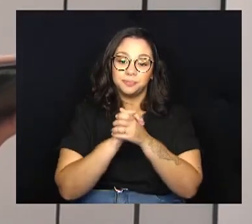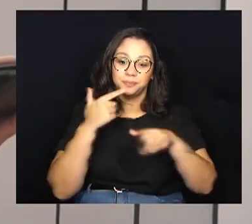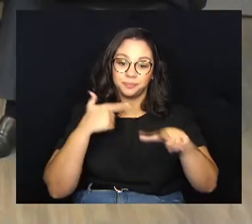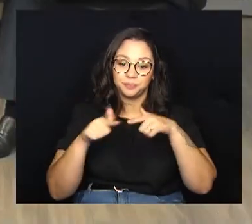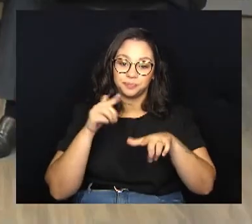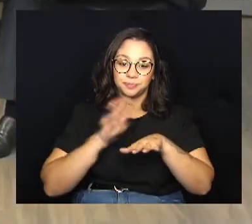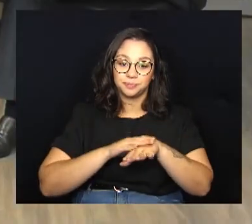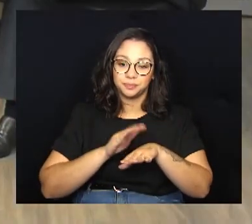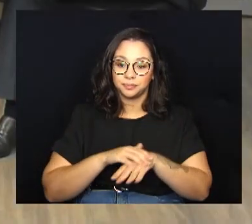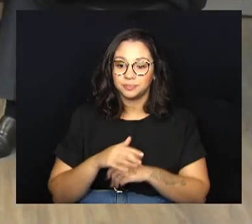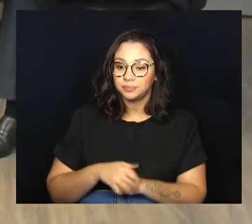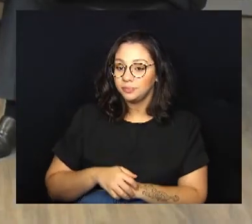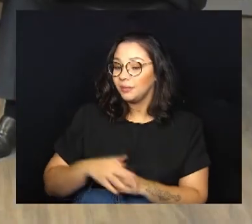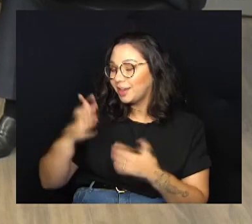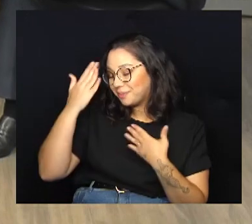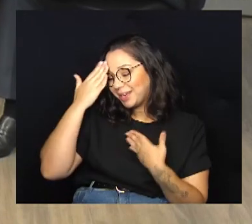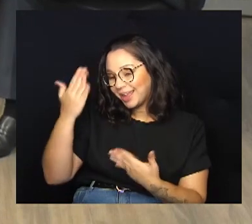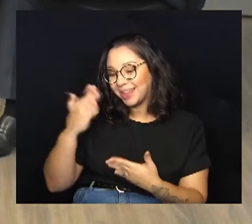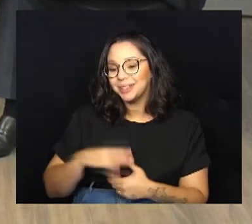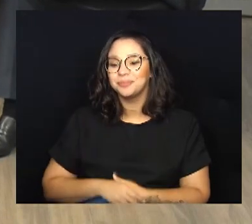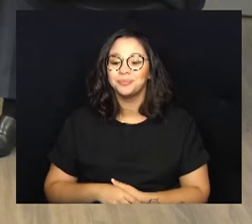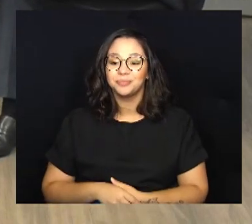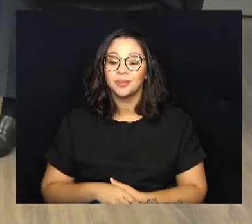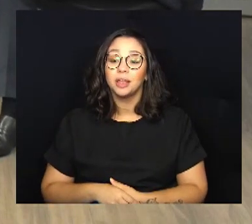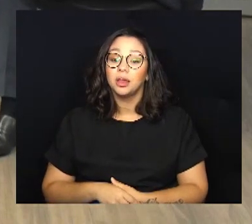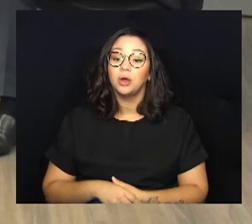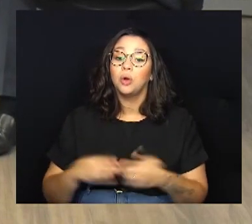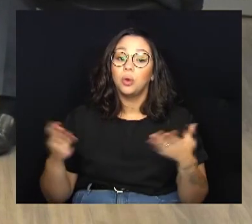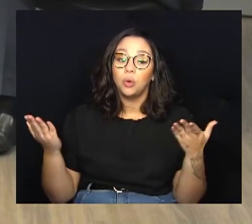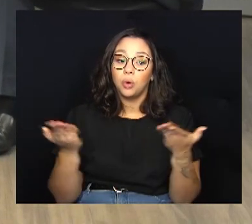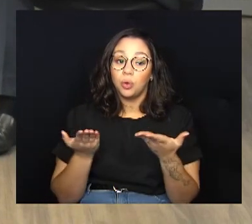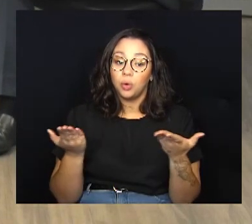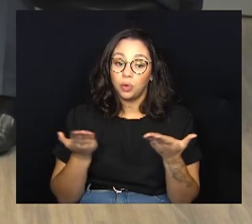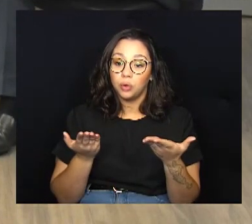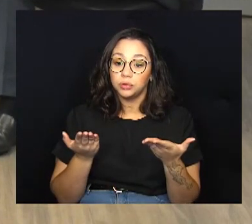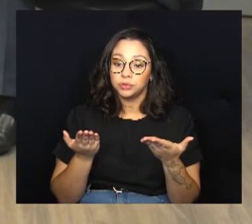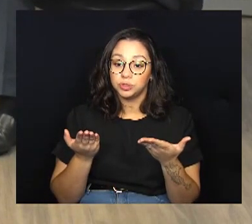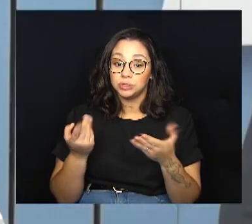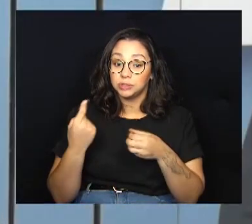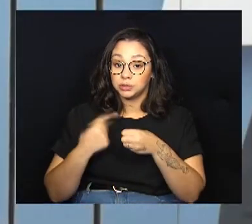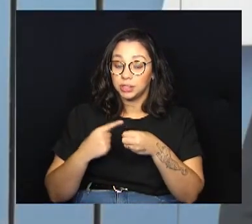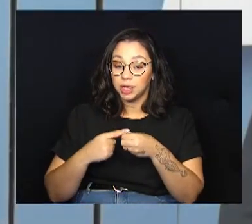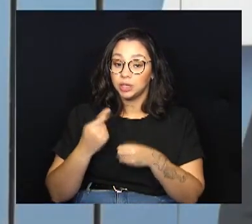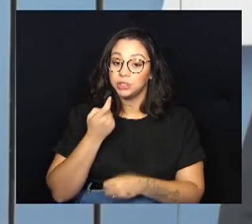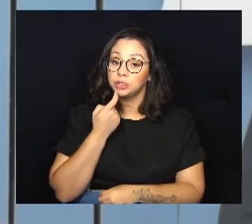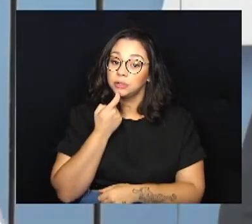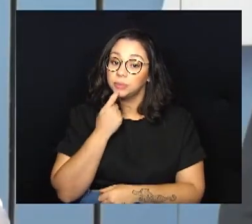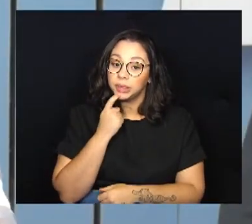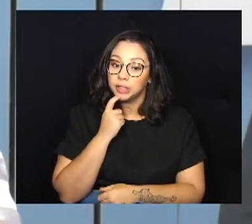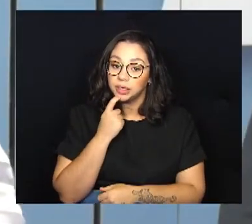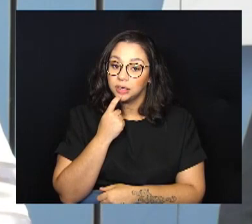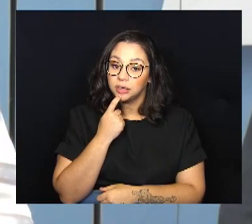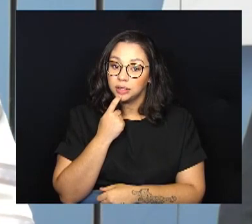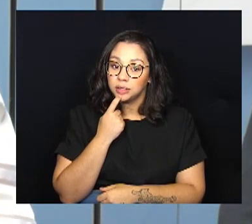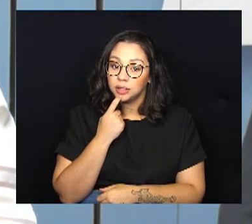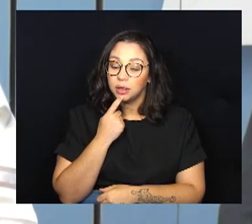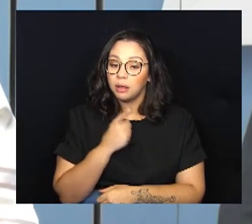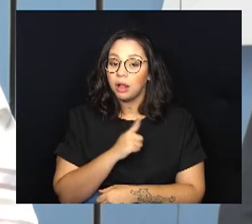aceitar, né, o amparo do tratamento Sim. voluntário. Então,